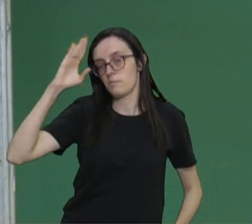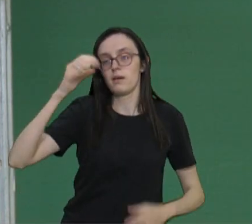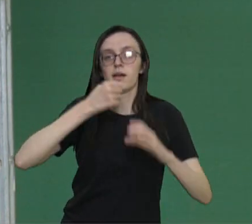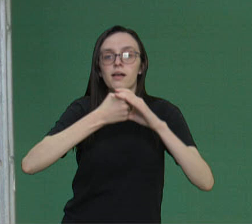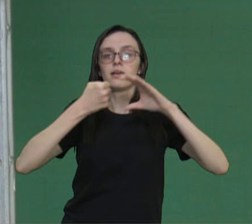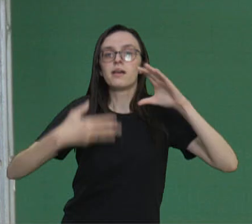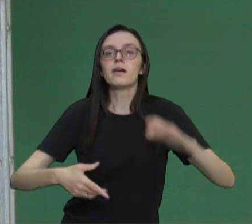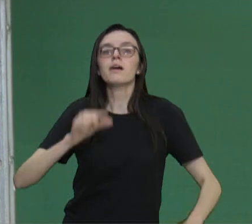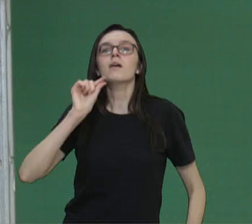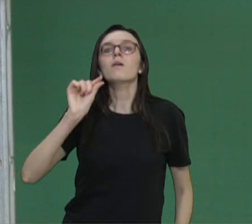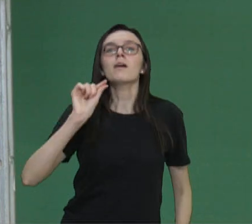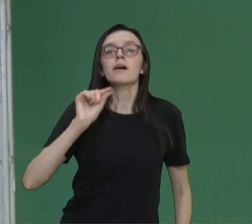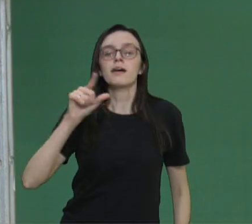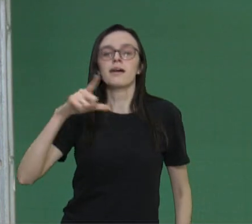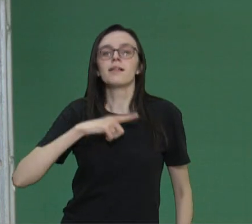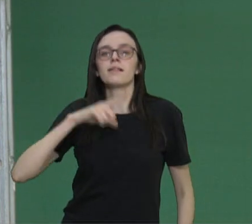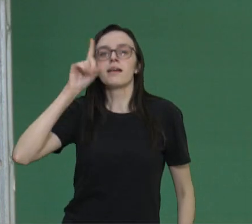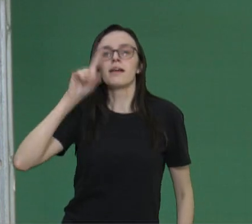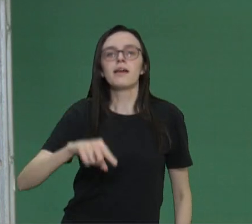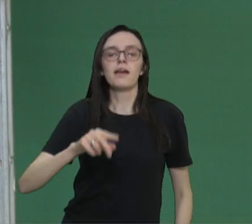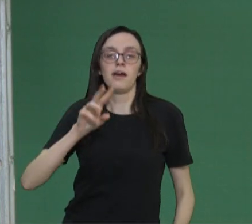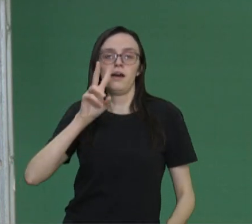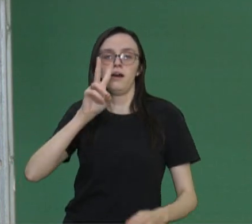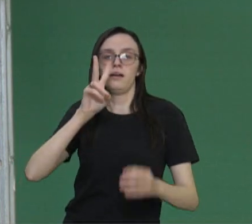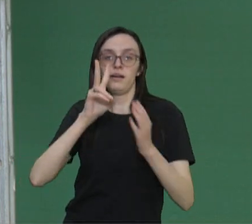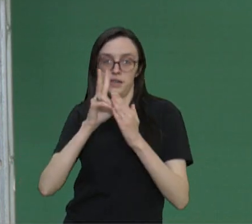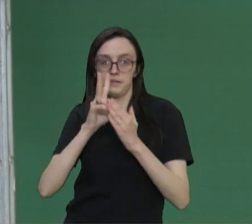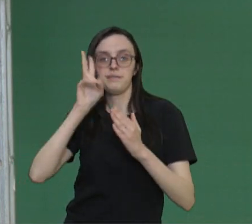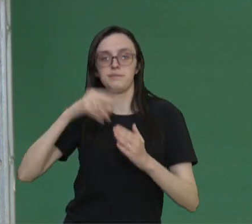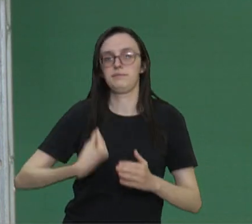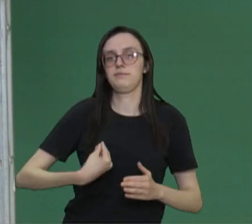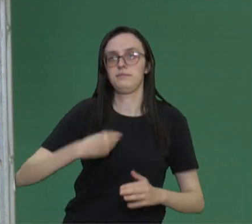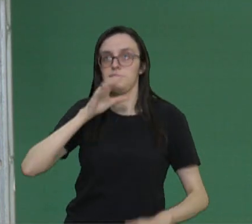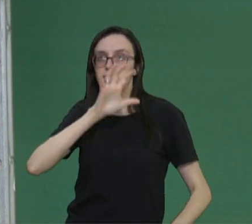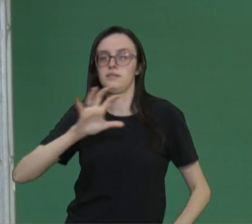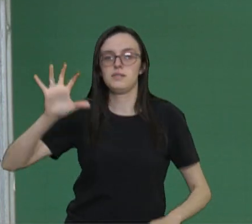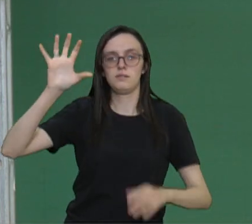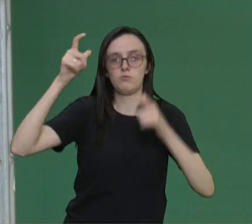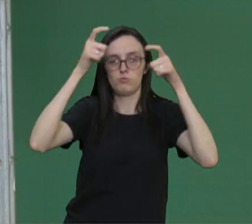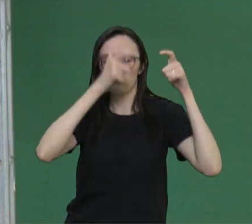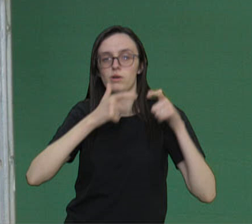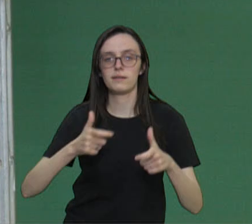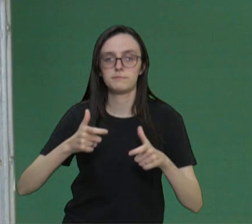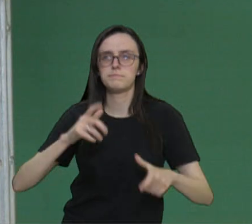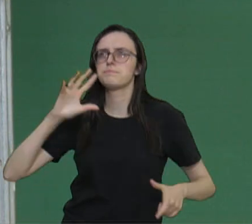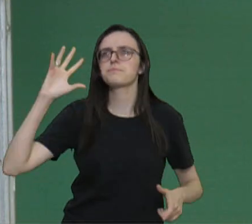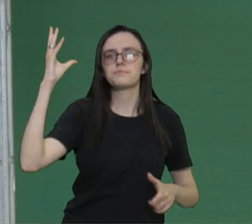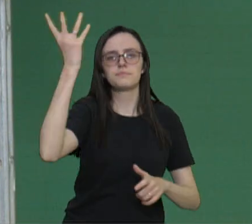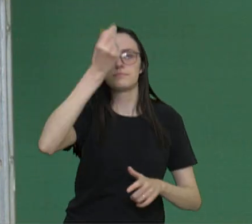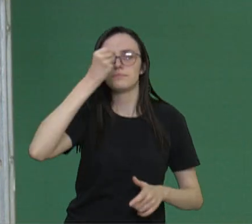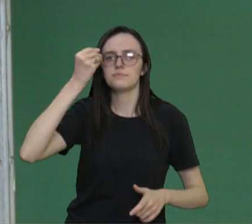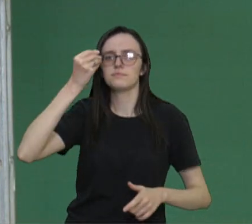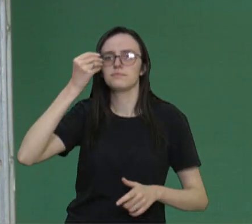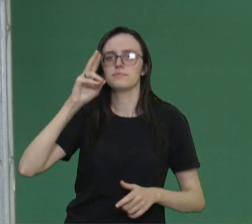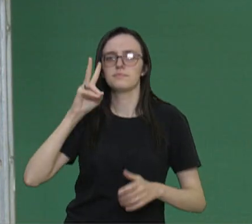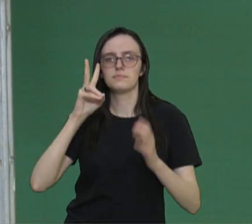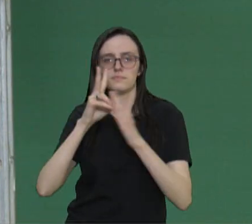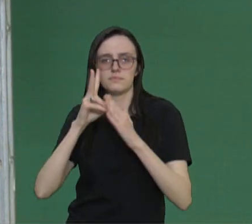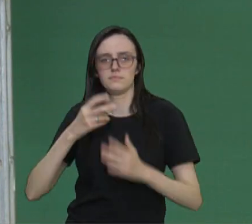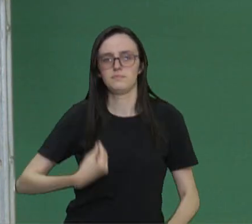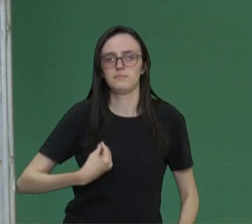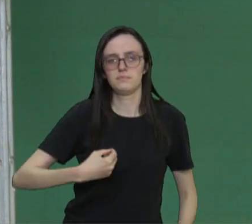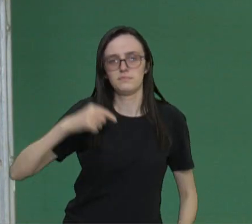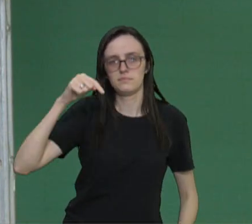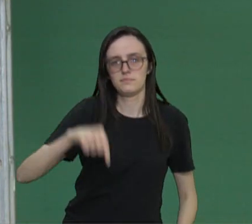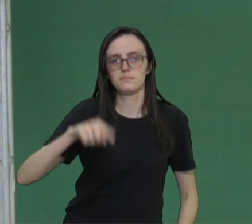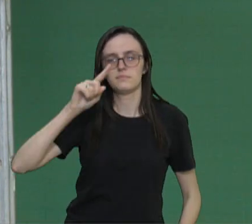é que ele tinha os índios aqui habitando o nosso território. Todos esses indígenas que habitavam aqui